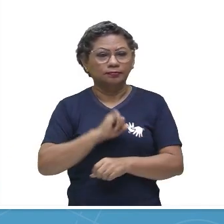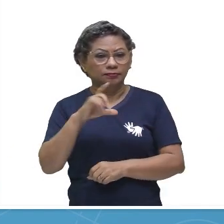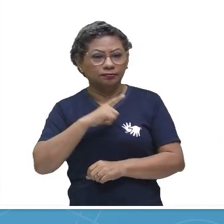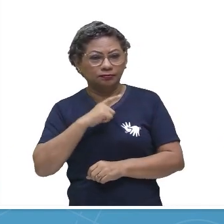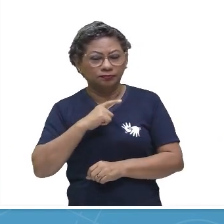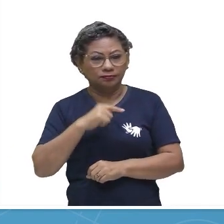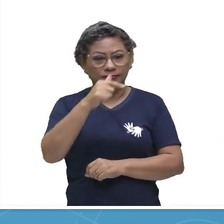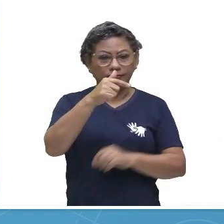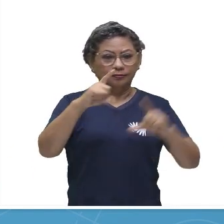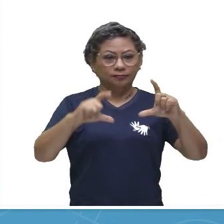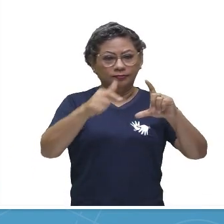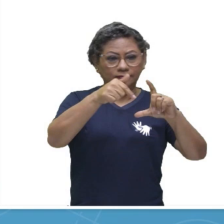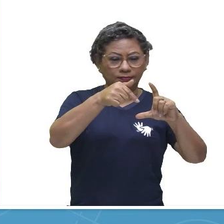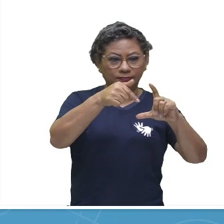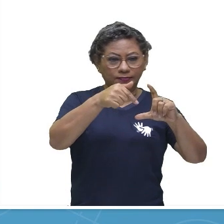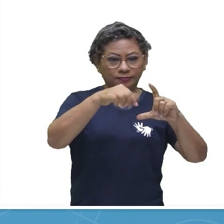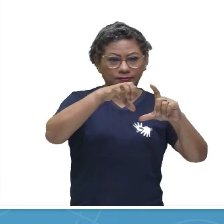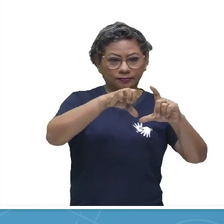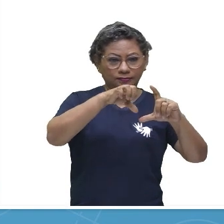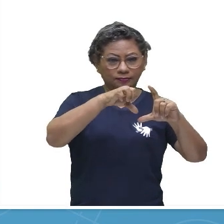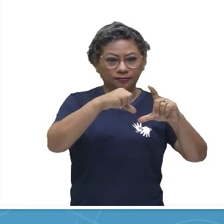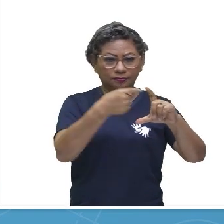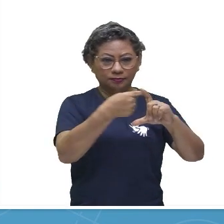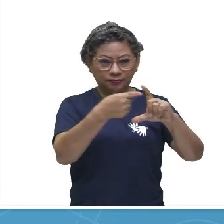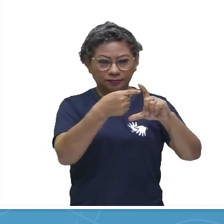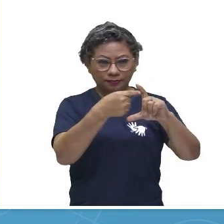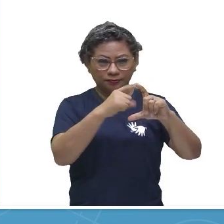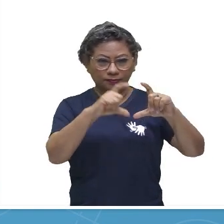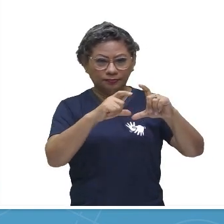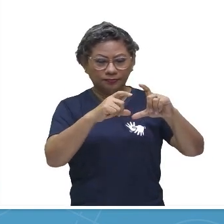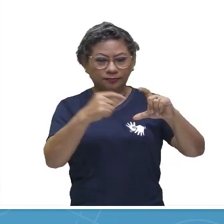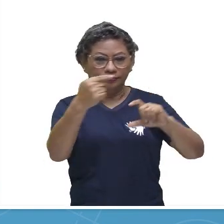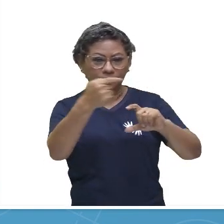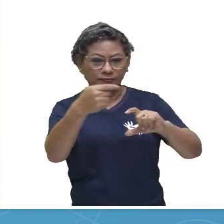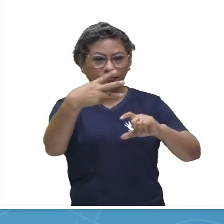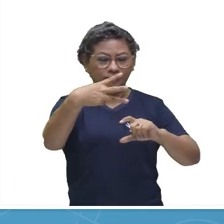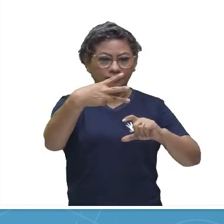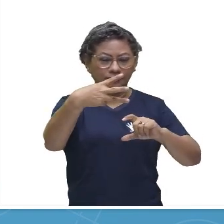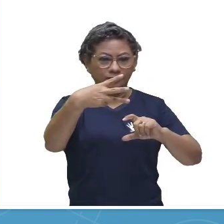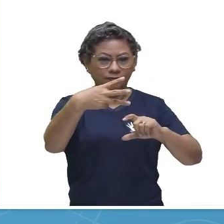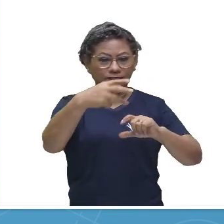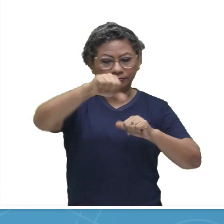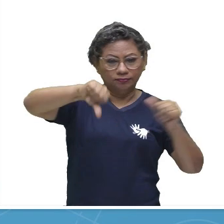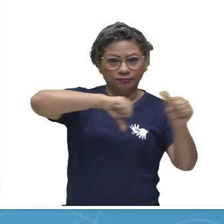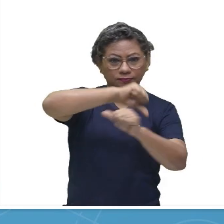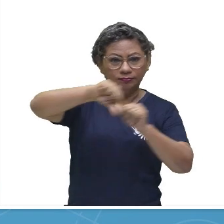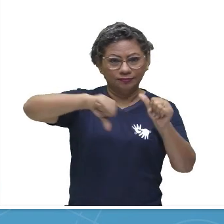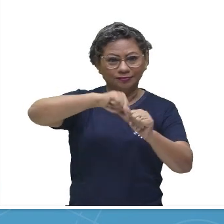nonos elevado a menos 3, então, para eu trabalhar com essa potência, eu tenho que mudar o sinal do expoente. Quando eu mudo o sinal do